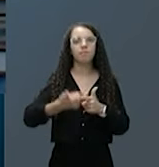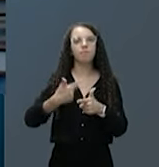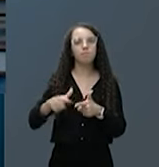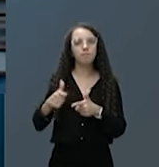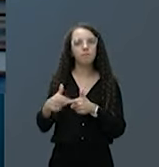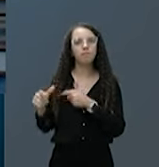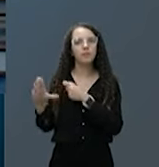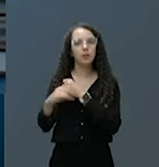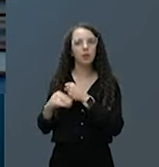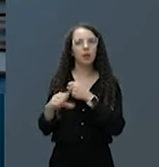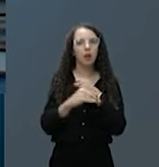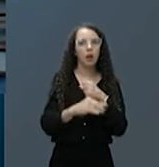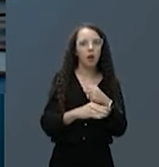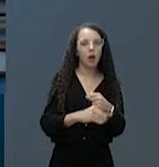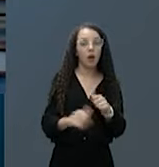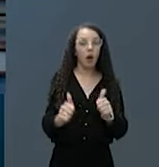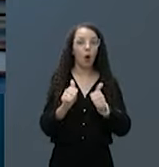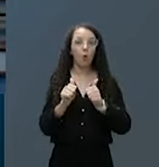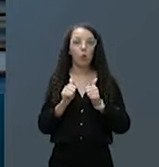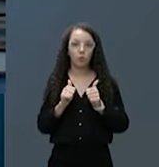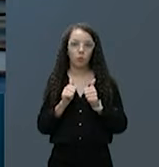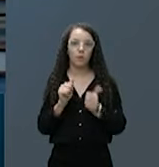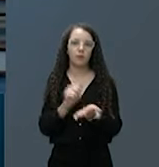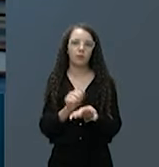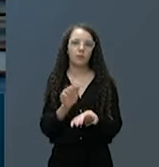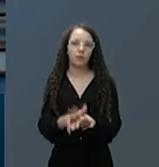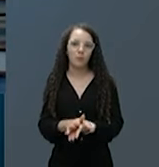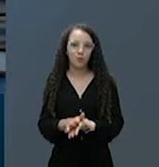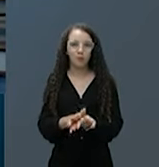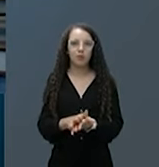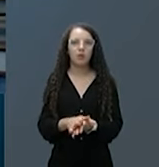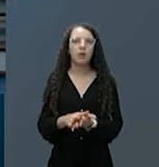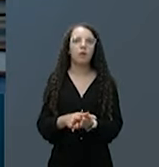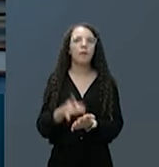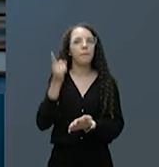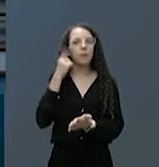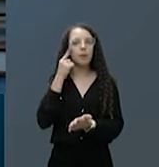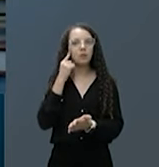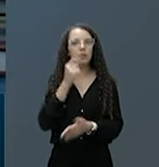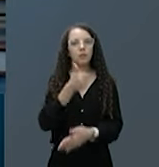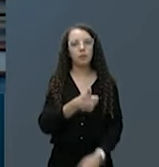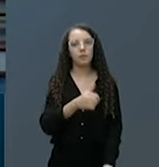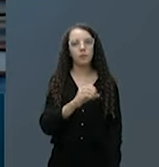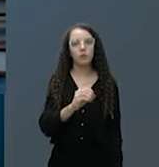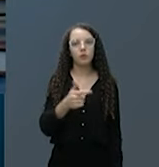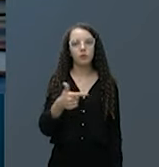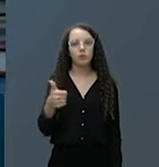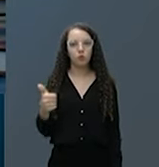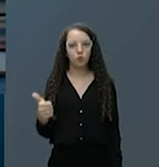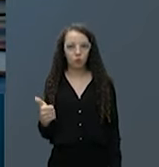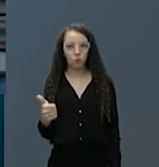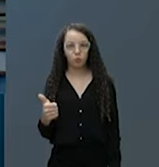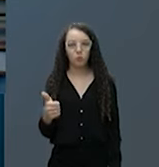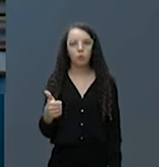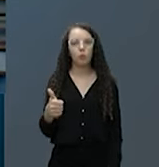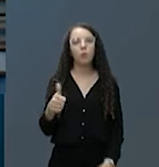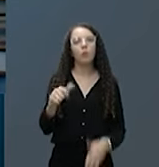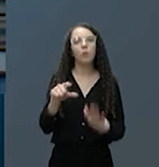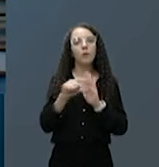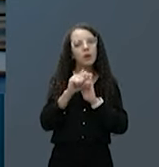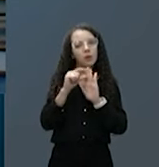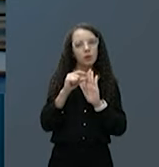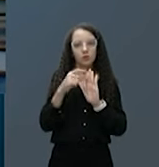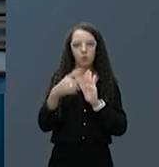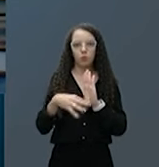aplicação automática da multa prevista no 1021, parágrafo 4º. Mas não